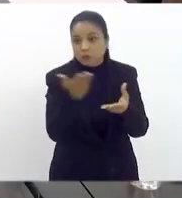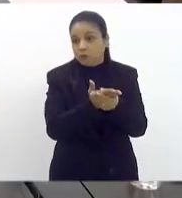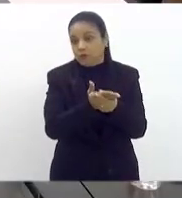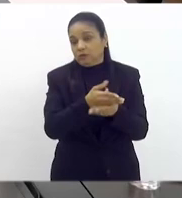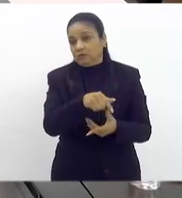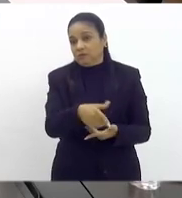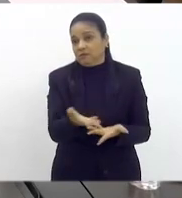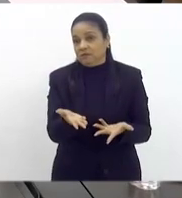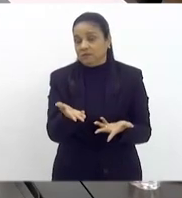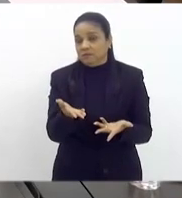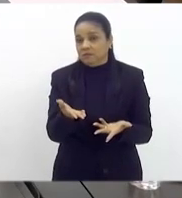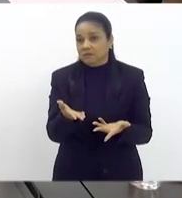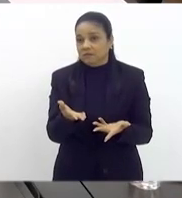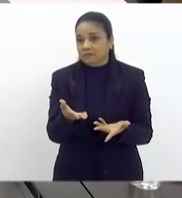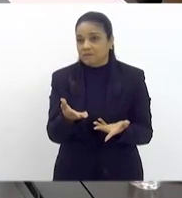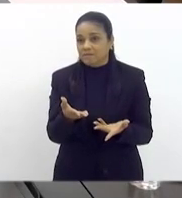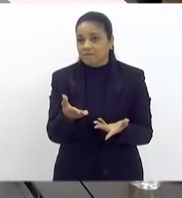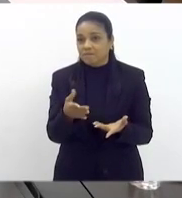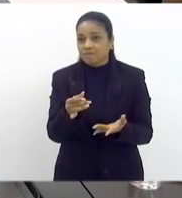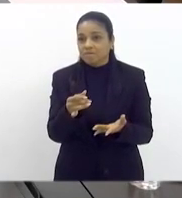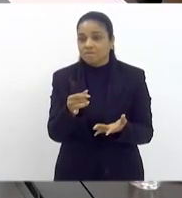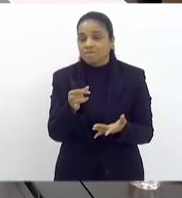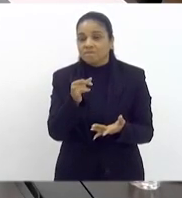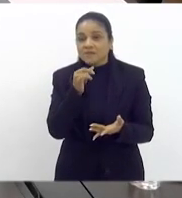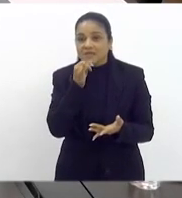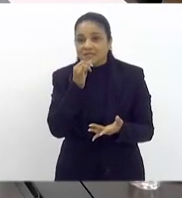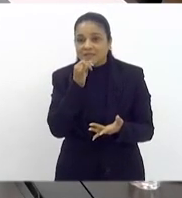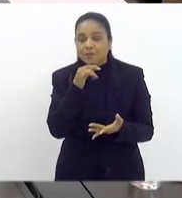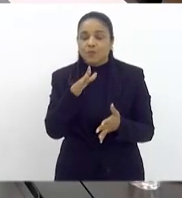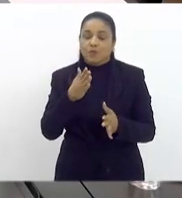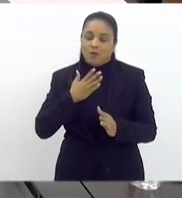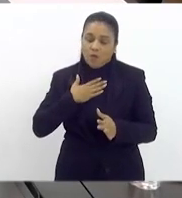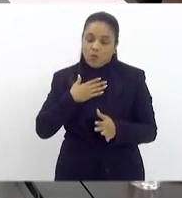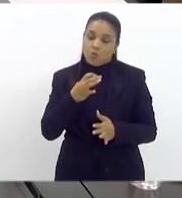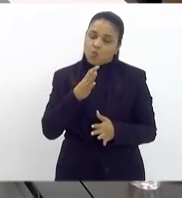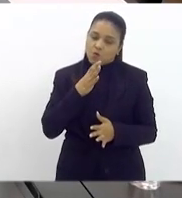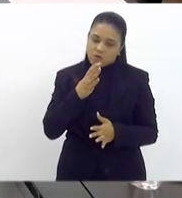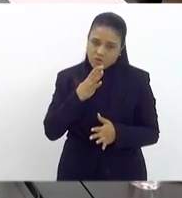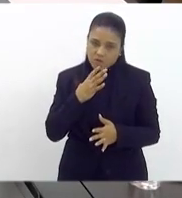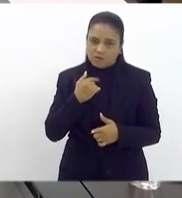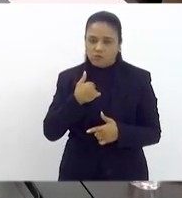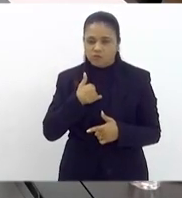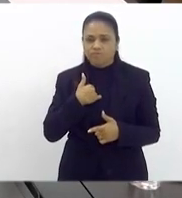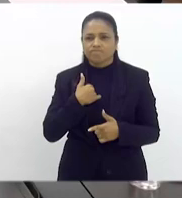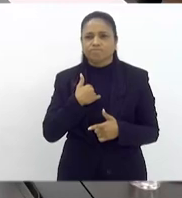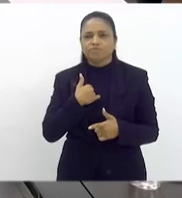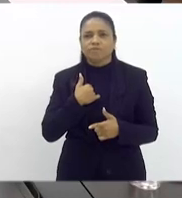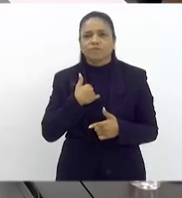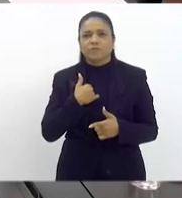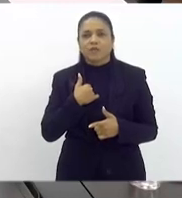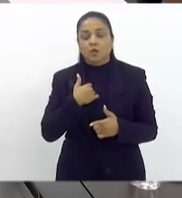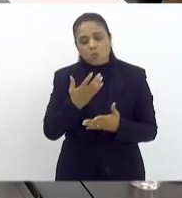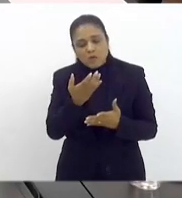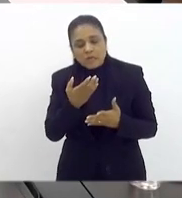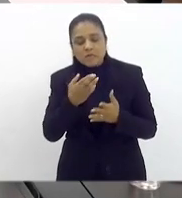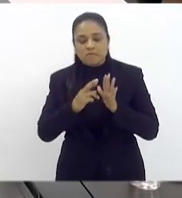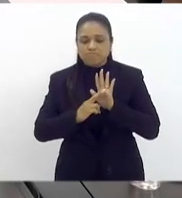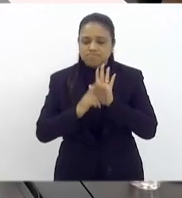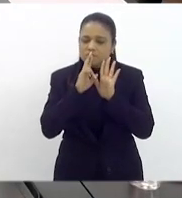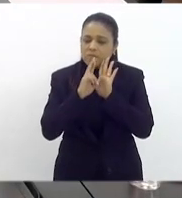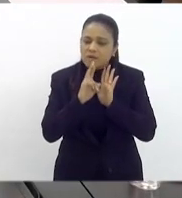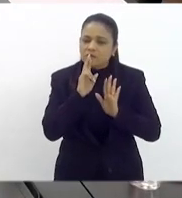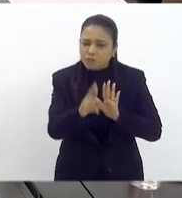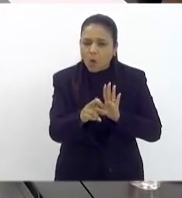Doutor Marcelo, deputados. Envie por até escrito. O conhecimento que tenho, eu digo, e eu queria essa confirmação de alguém do ECAD. Funciona